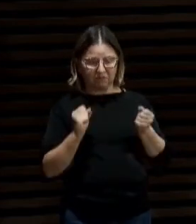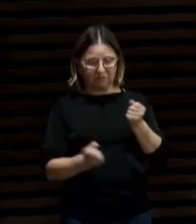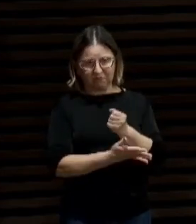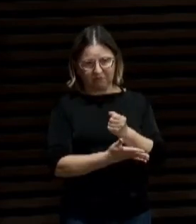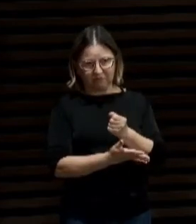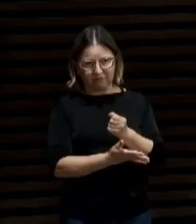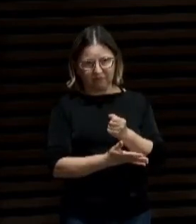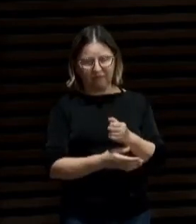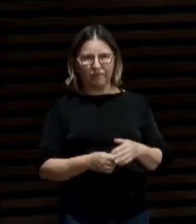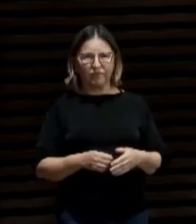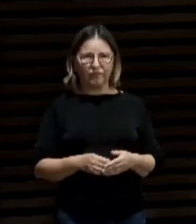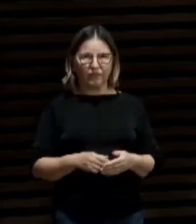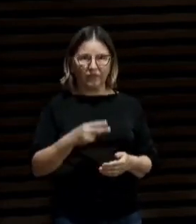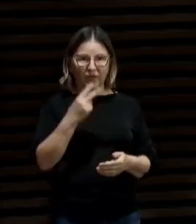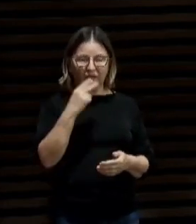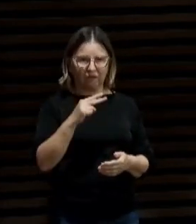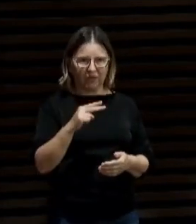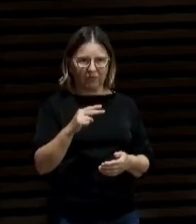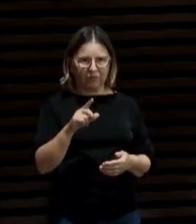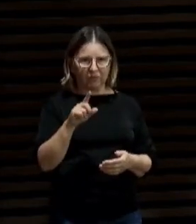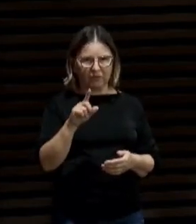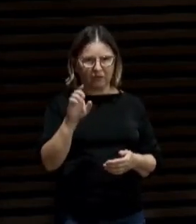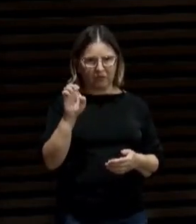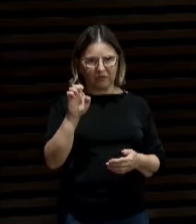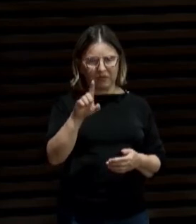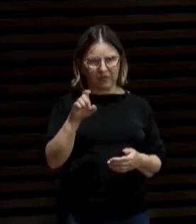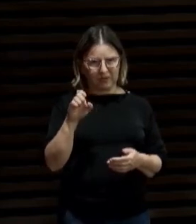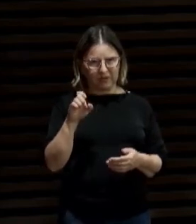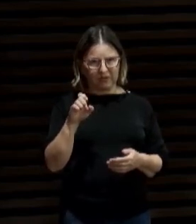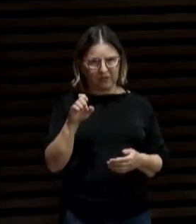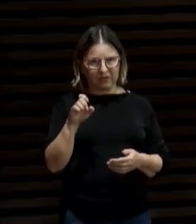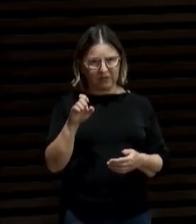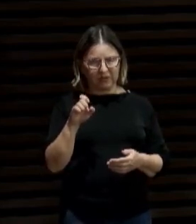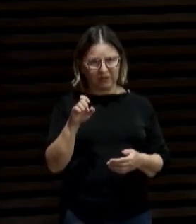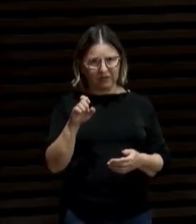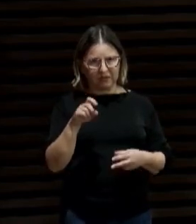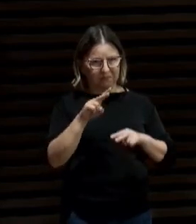Nós vemos um ex-presidiário podendo ser candidato a presidente da República.